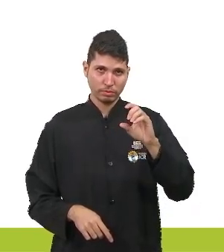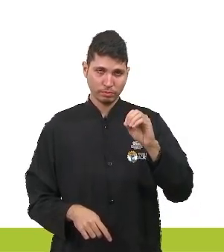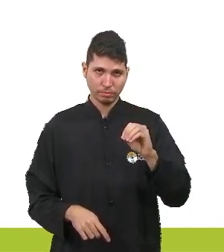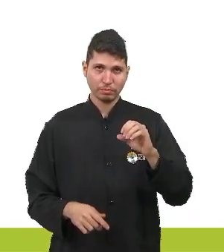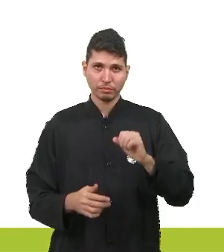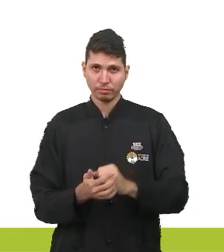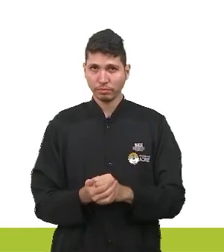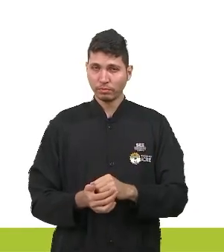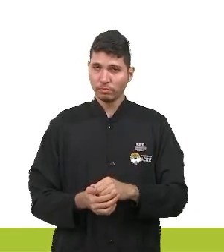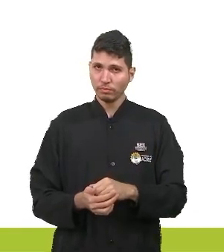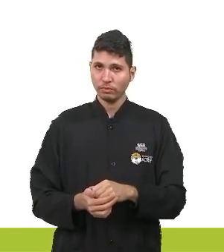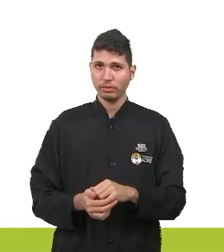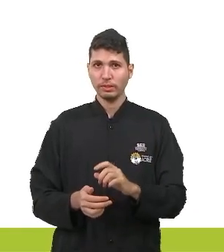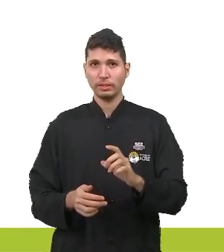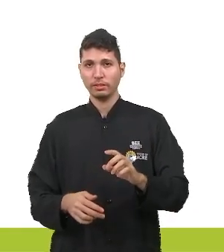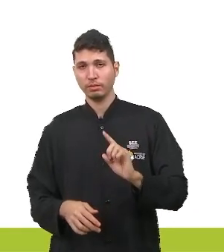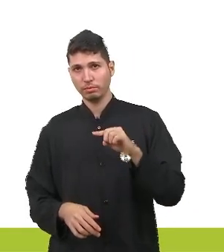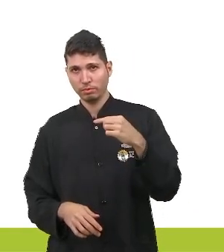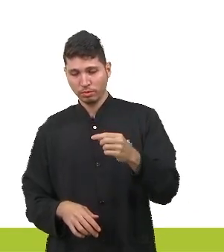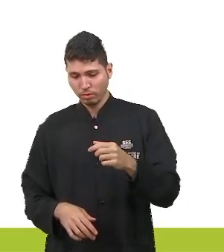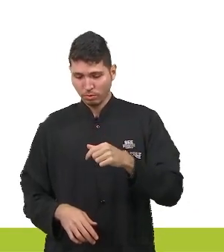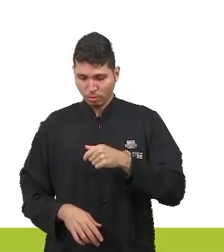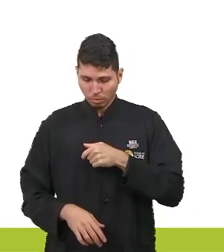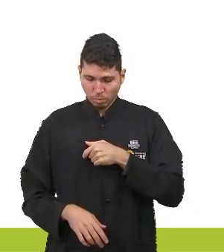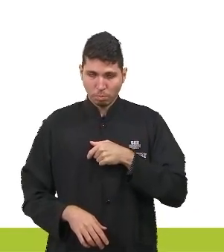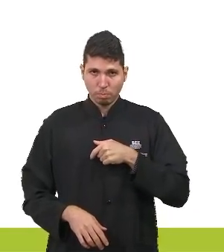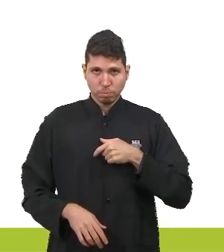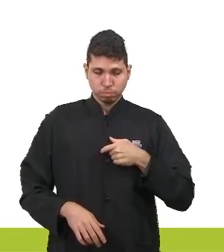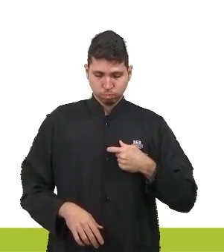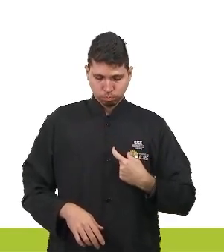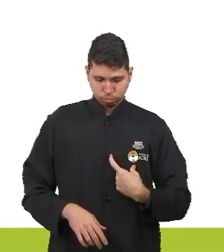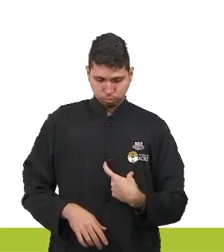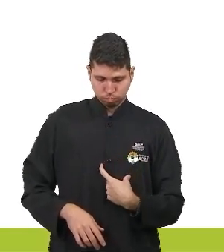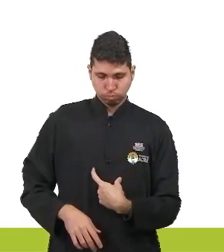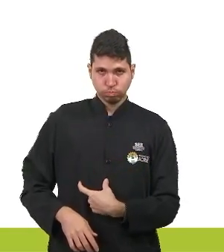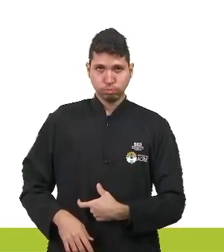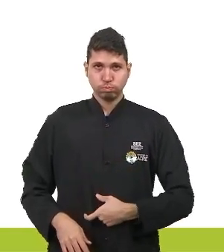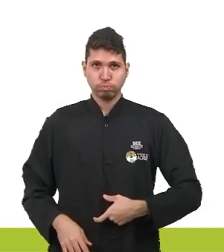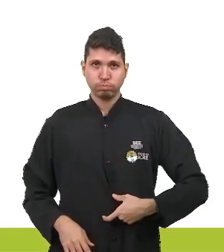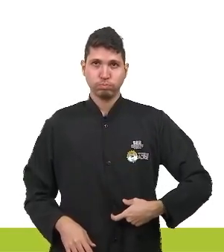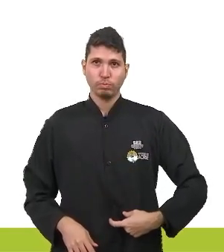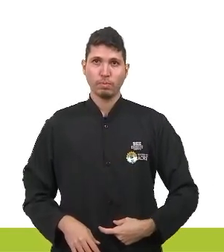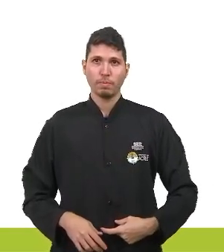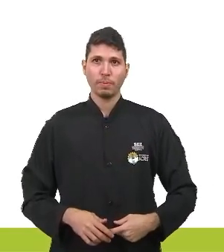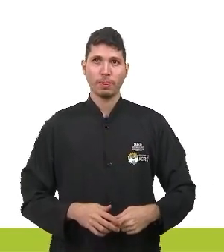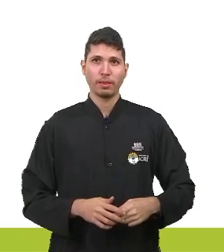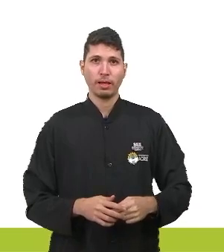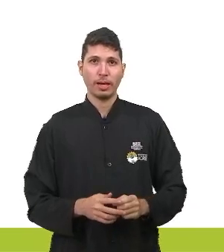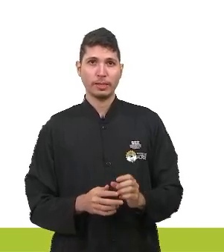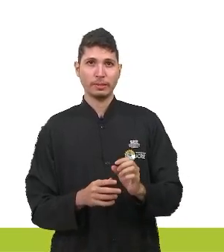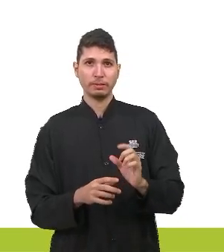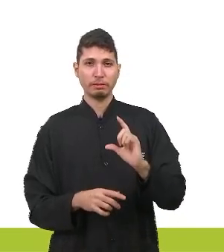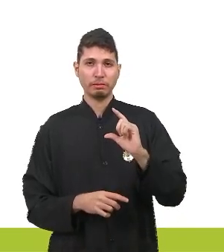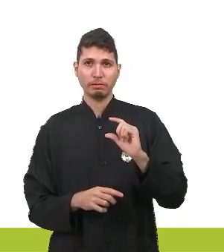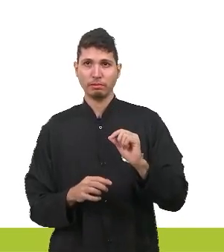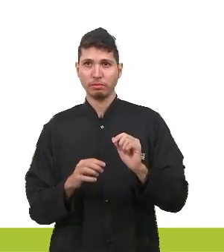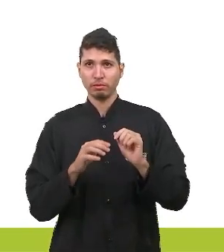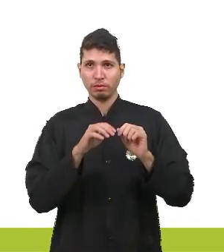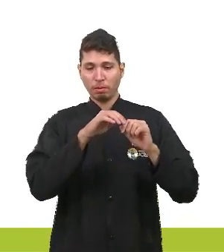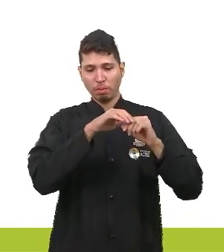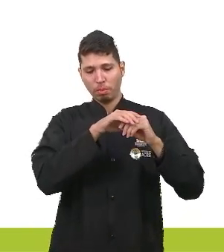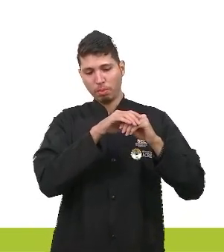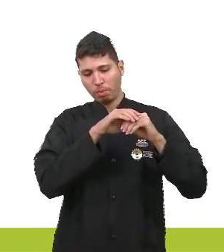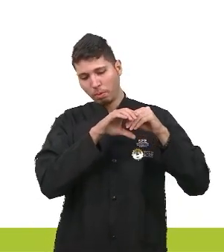grosso, até que ele saiu. O que não foi digerido, ou que